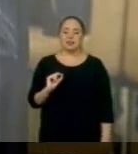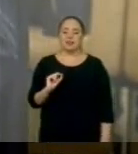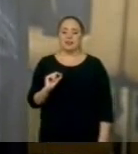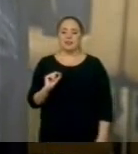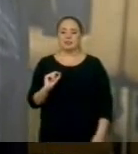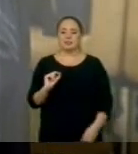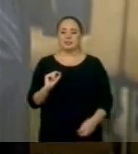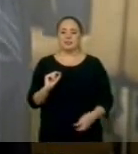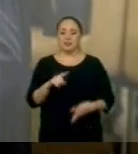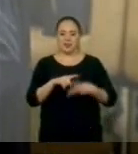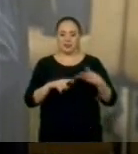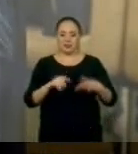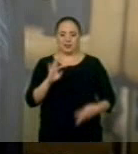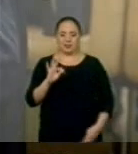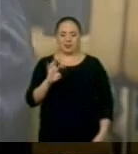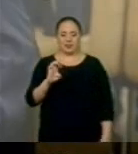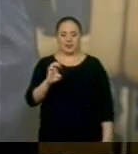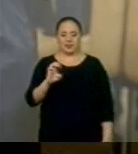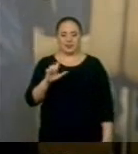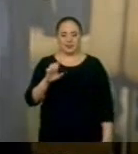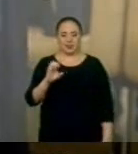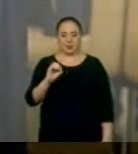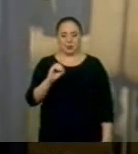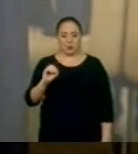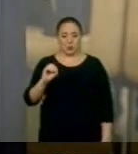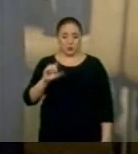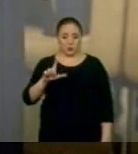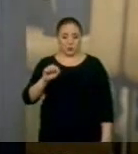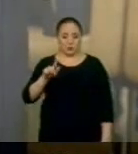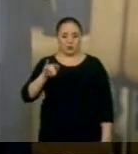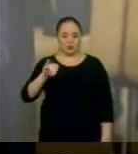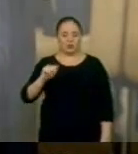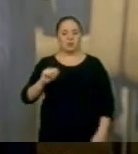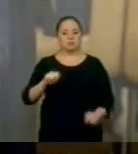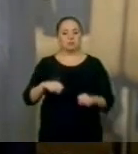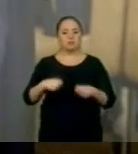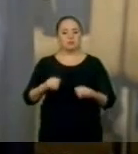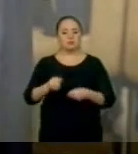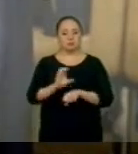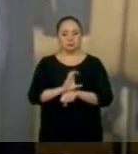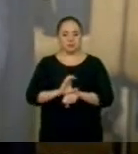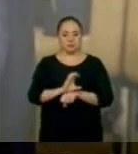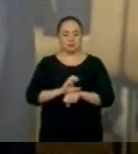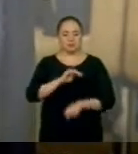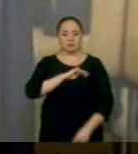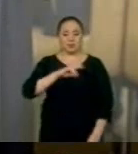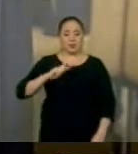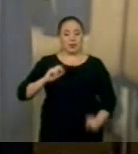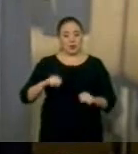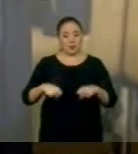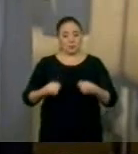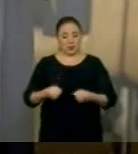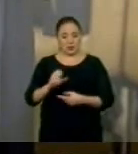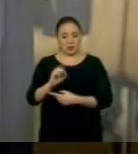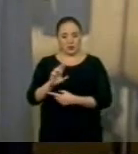tríplice teleologia da definição constitucional do Ministério Público como defensor da ordem